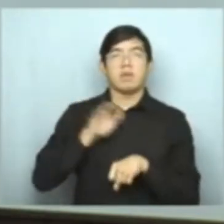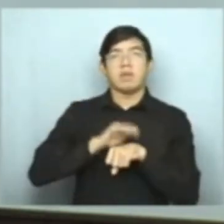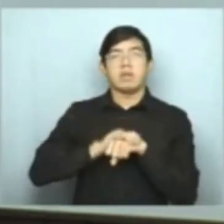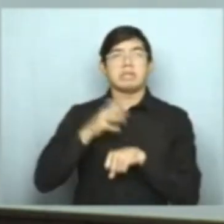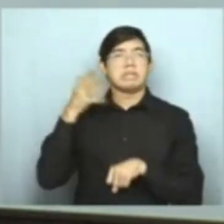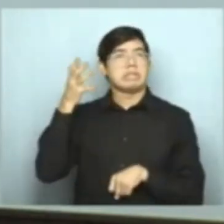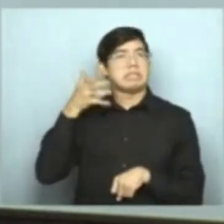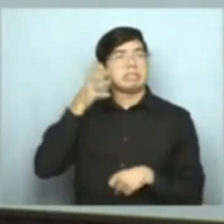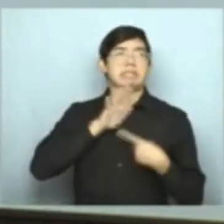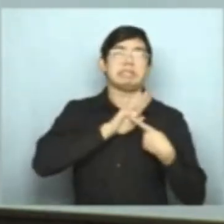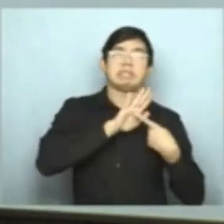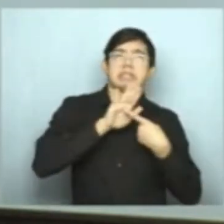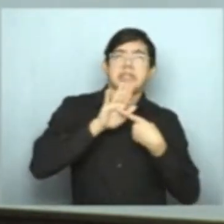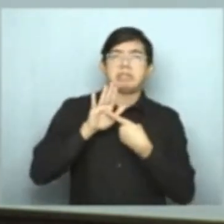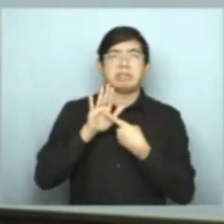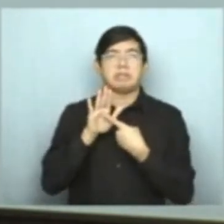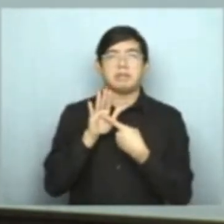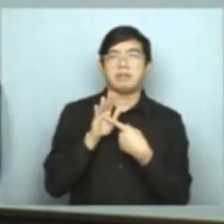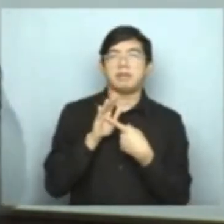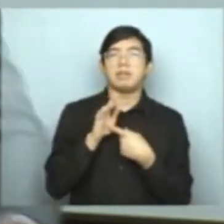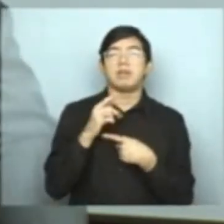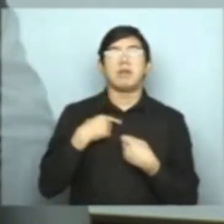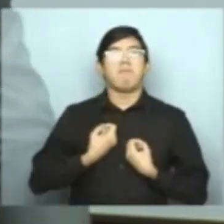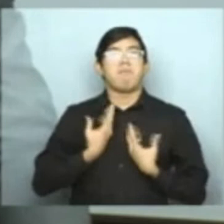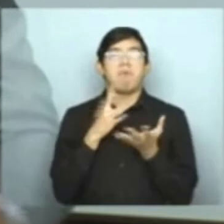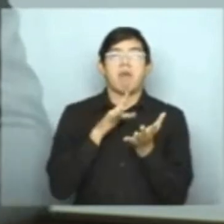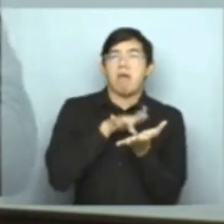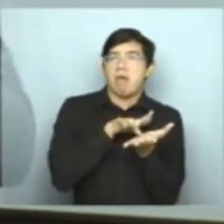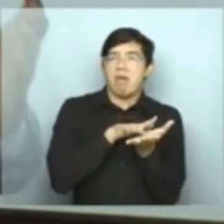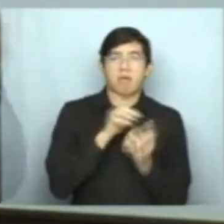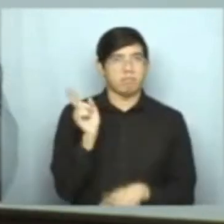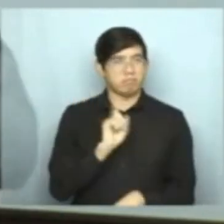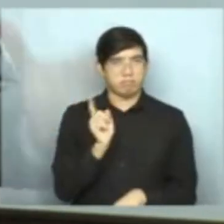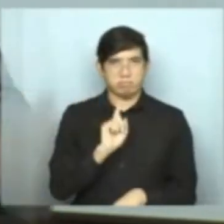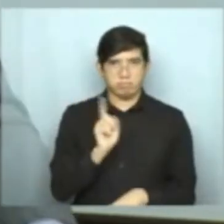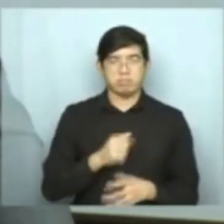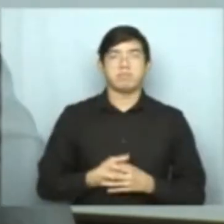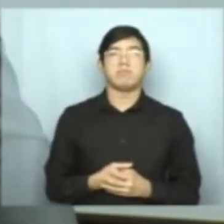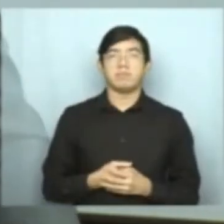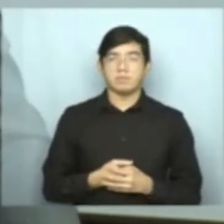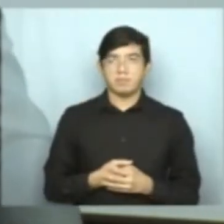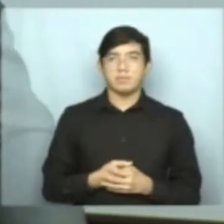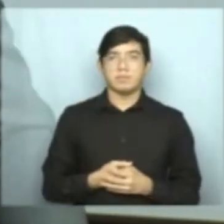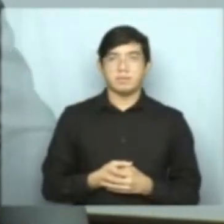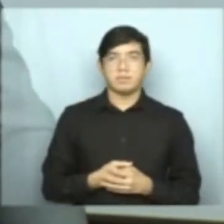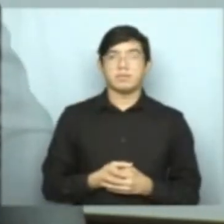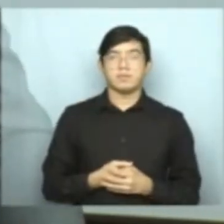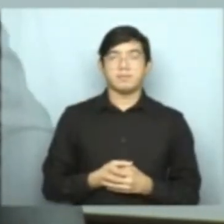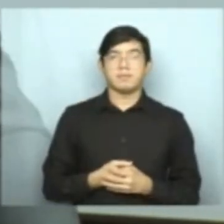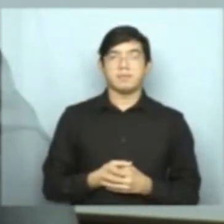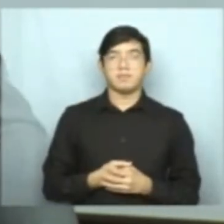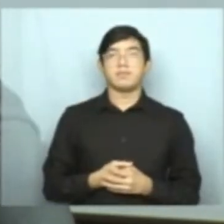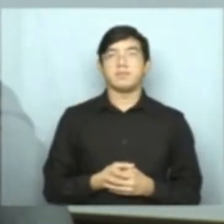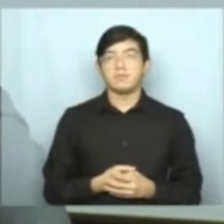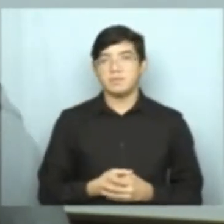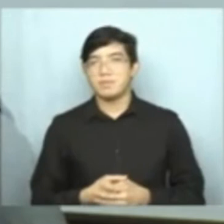fácil, se tivesse querendo fazer discurso da boca para fora, teria mediado. Mas não,